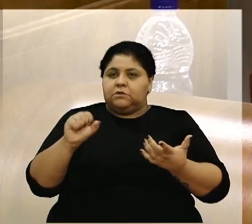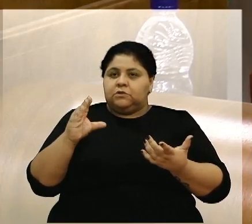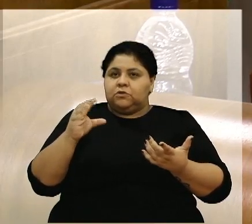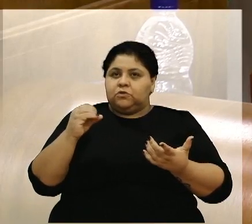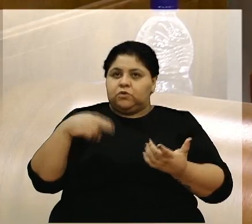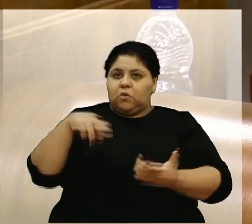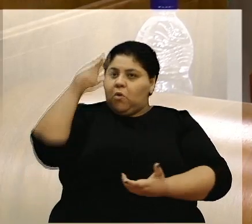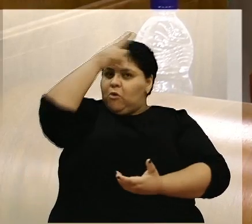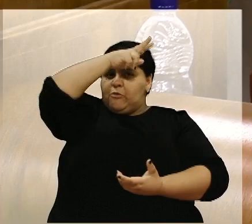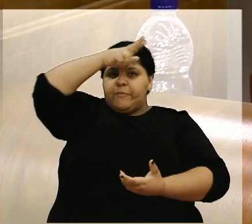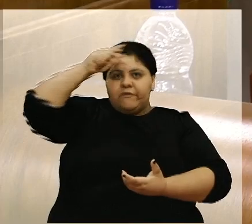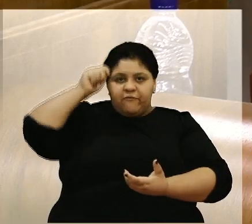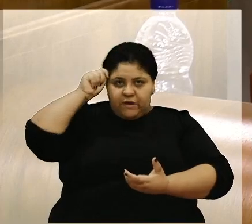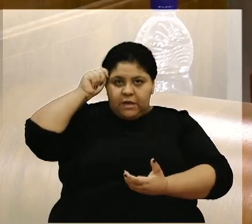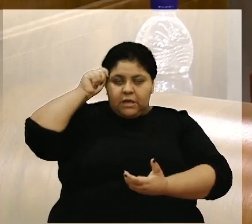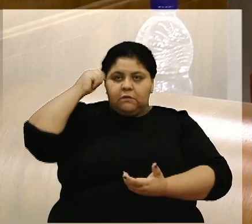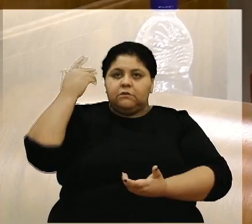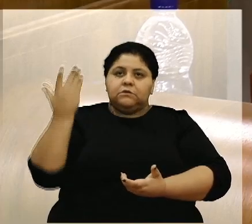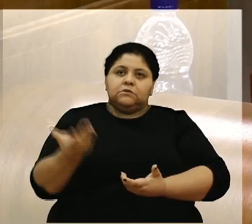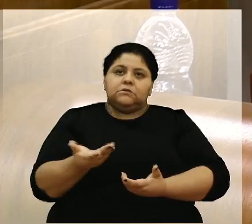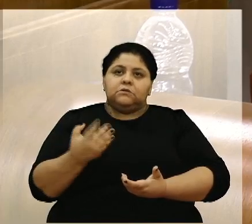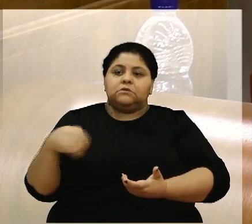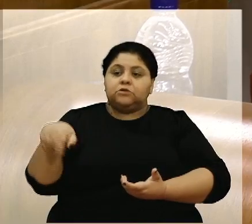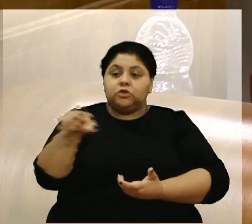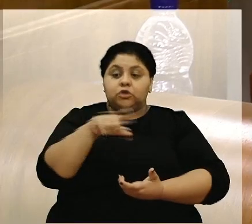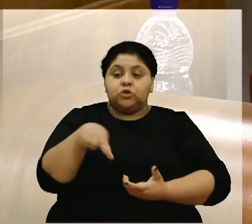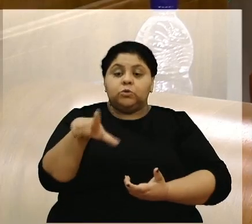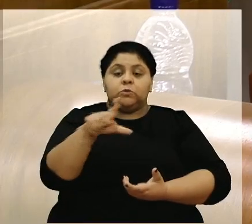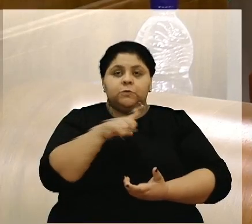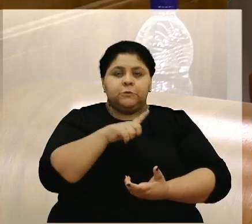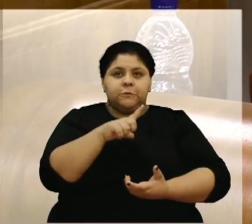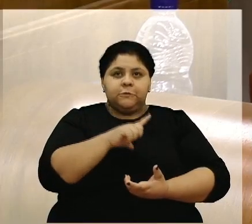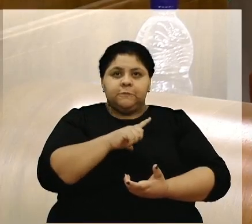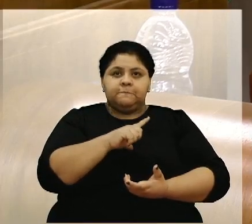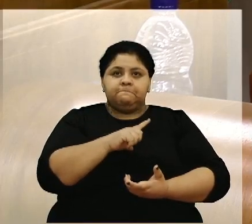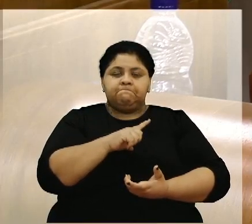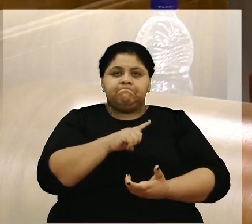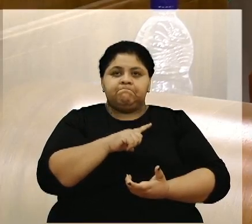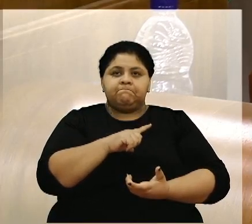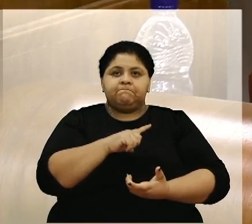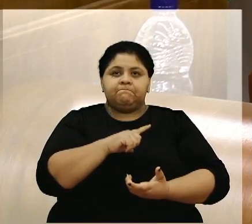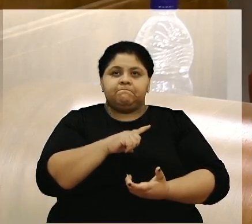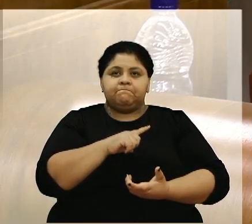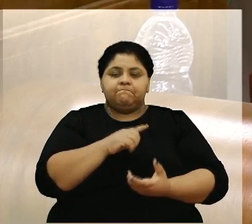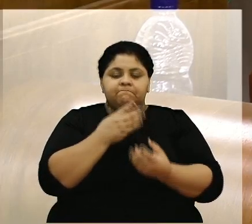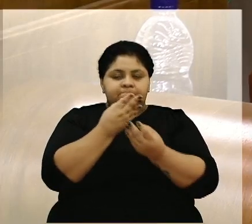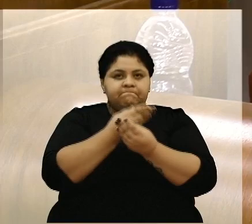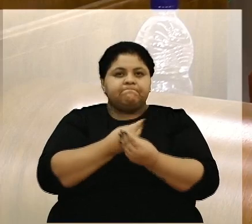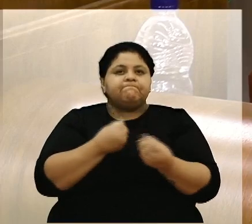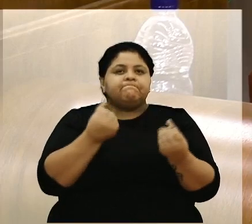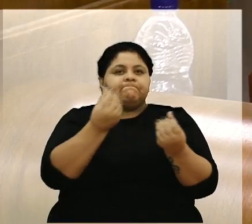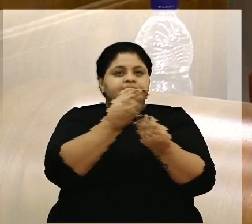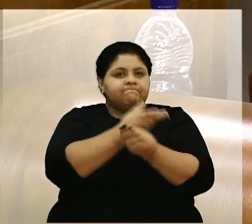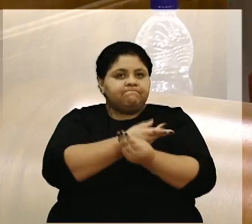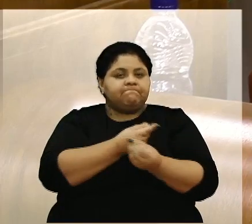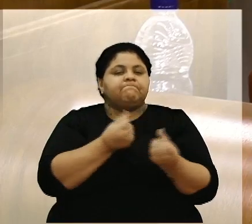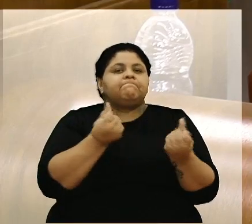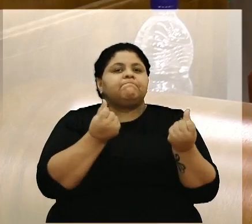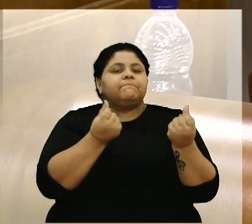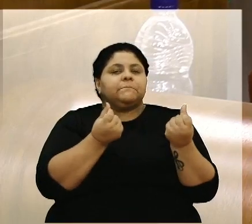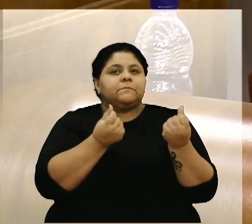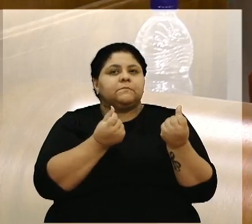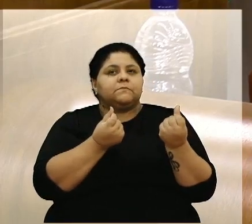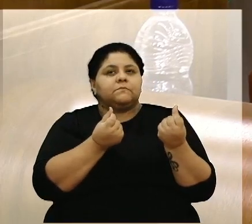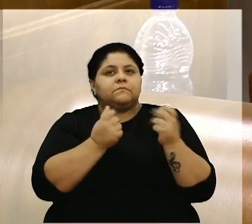para que nós tenhamos a sensibilidade